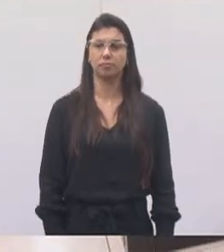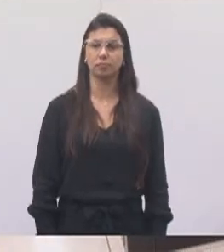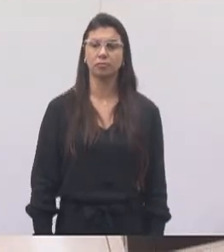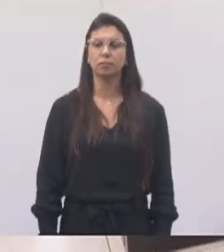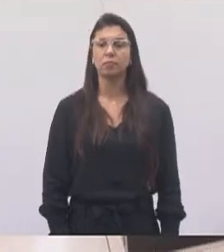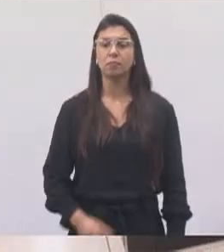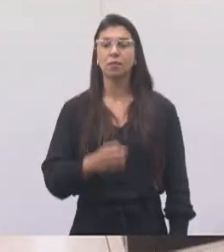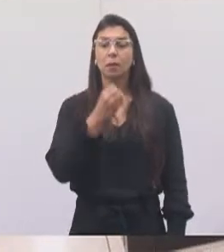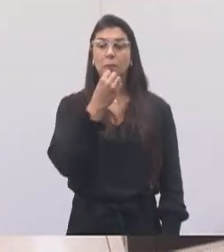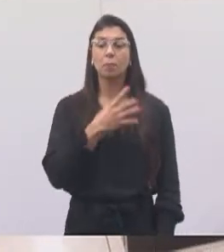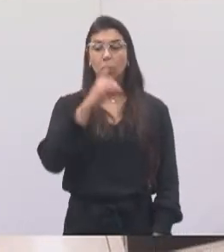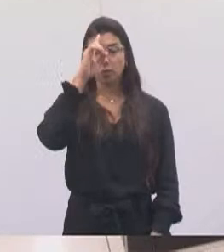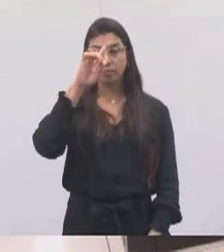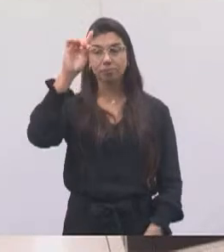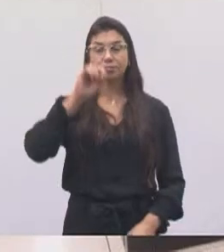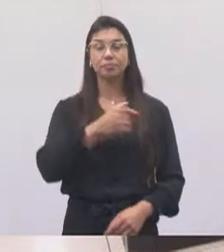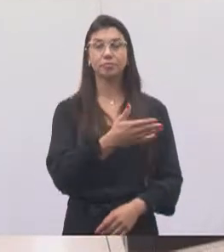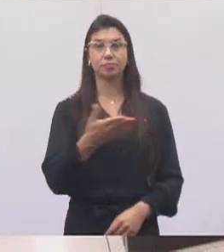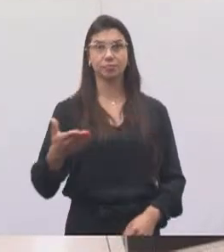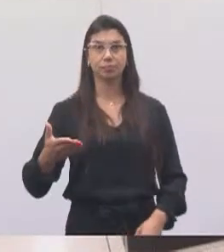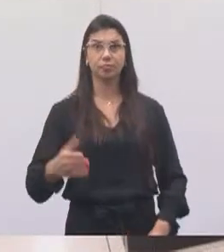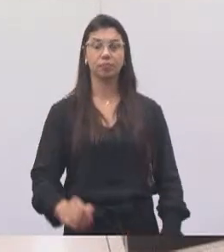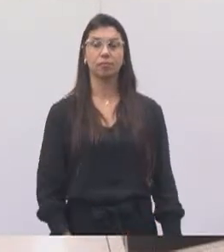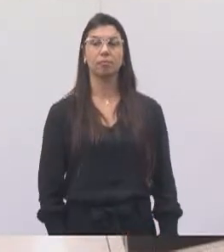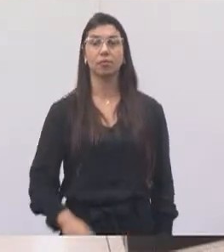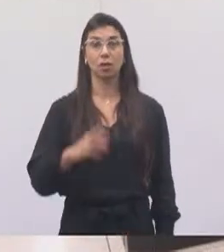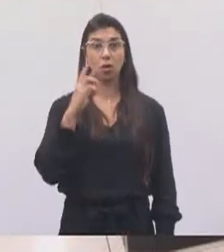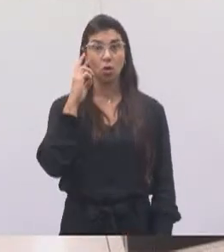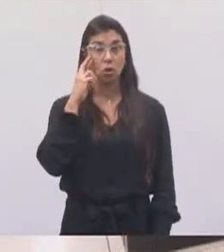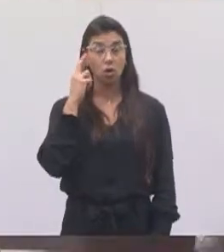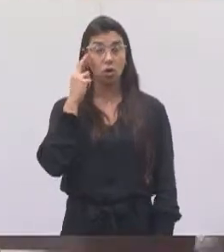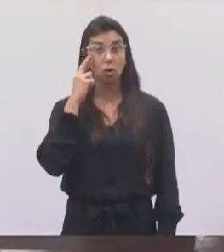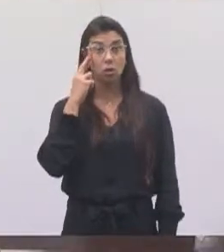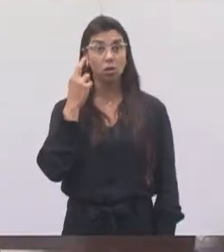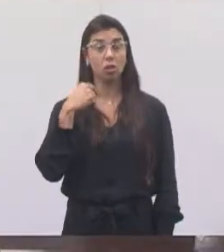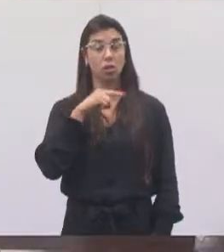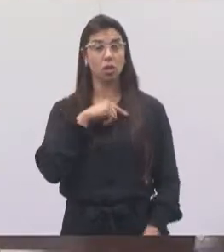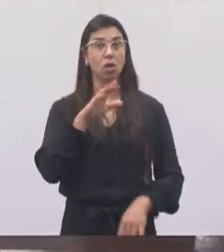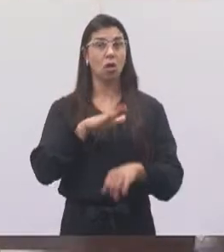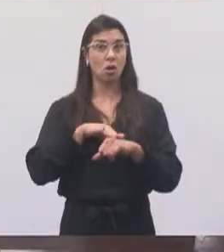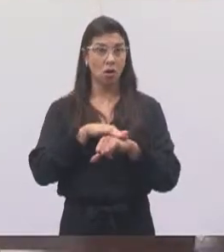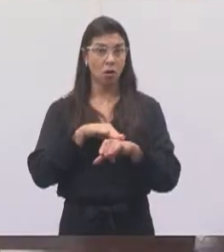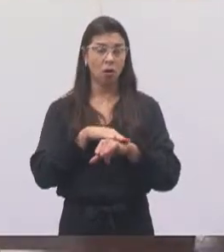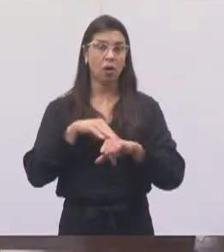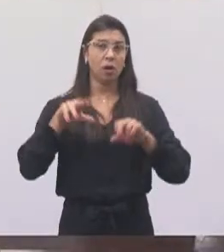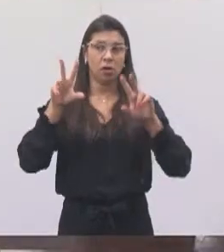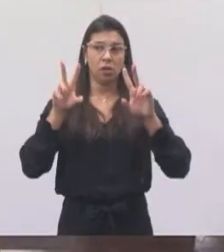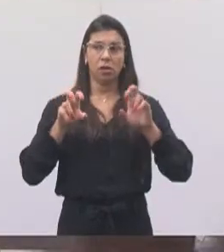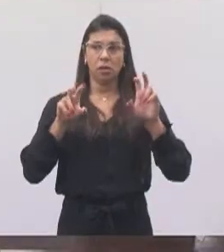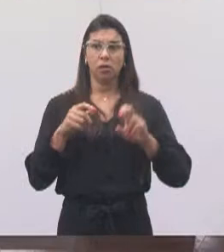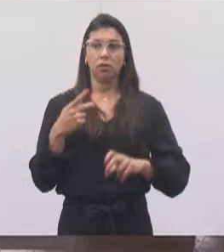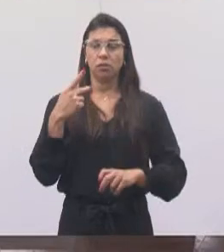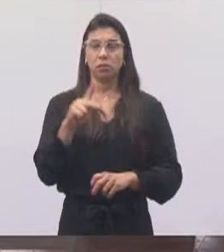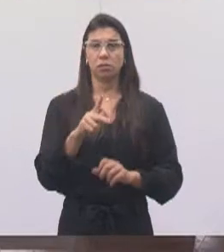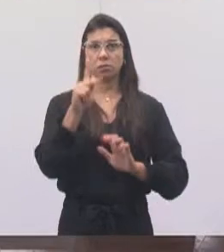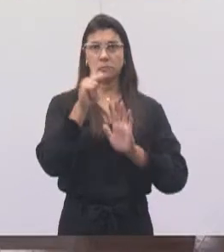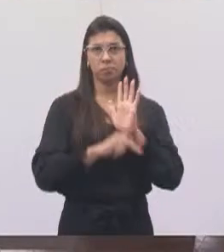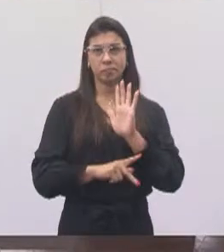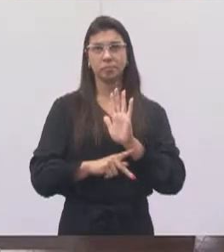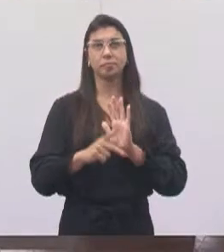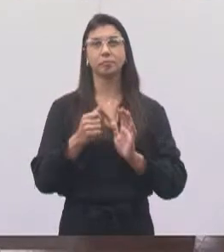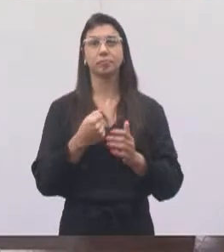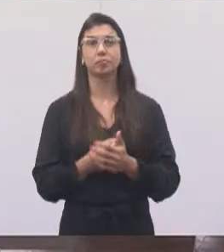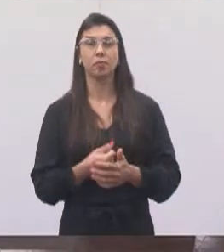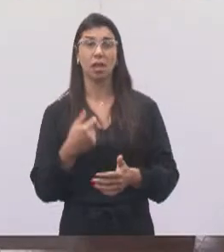Bom dia a todos. Roninha, a gente conversou muito bem sobre o seu projeto. Eu preciso tomar cuidado